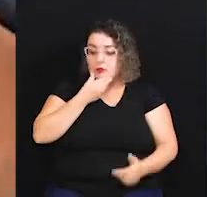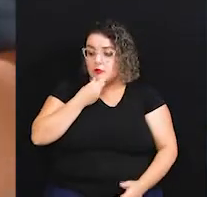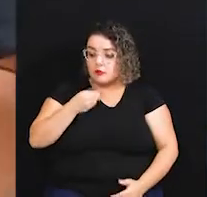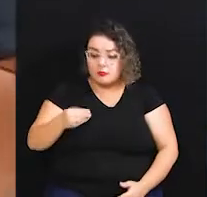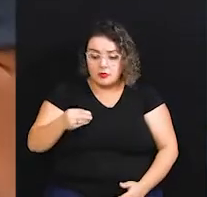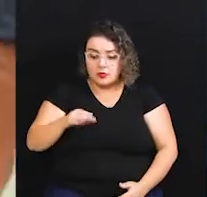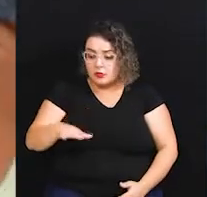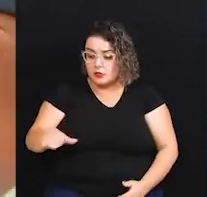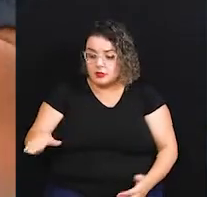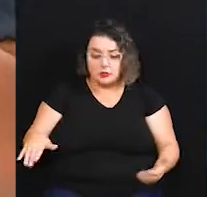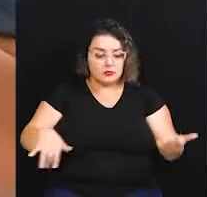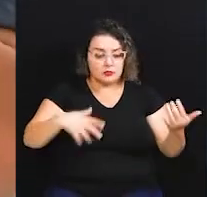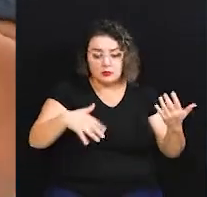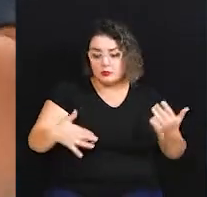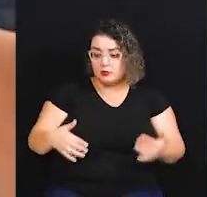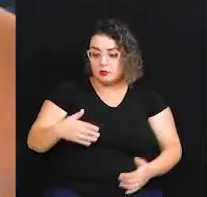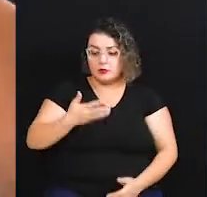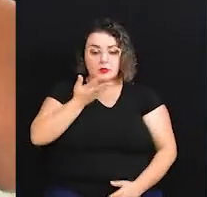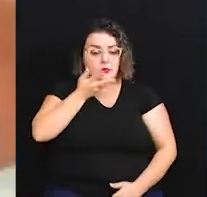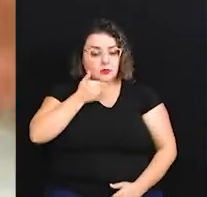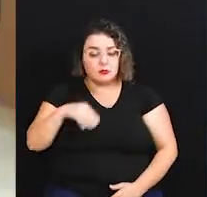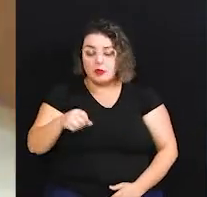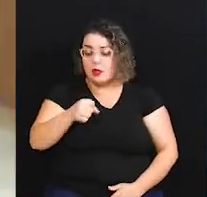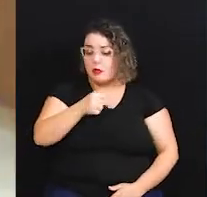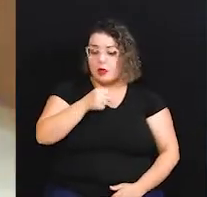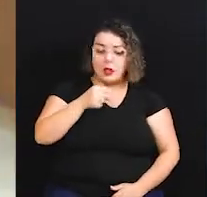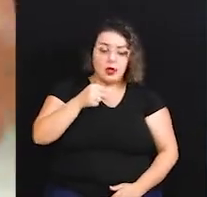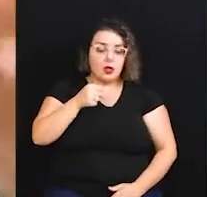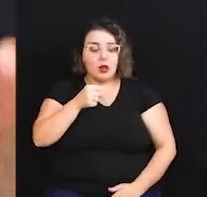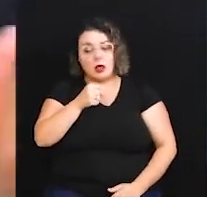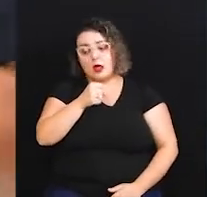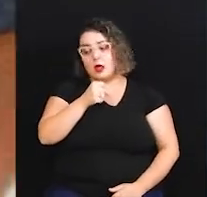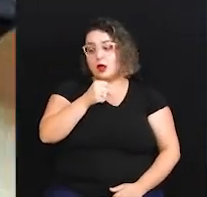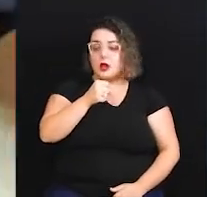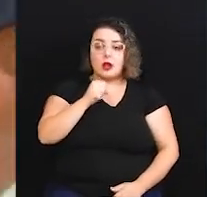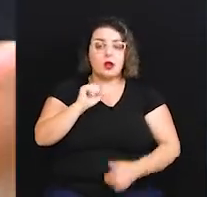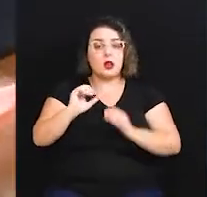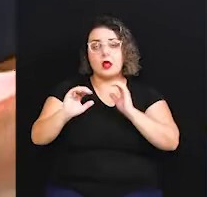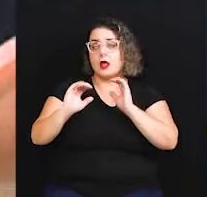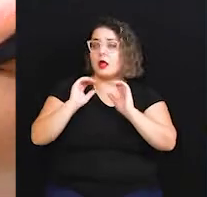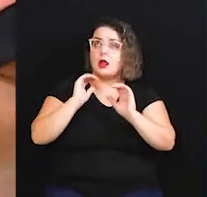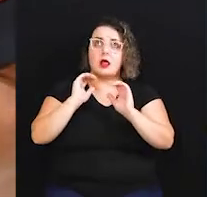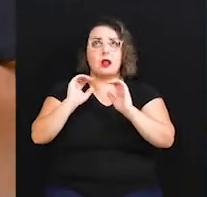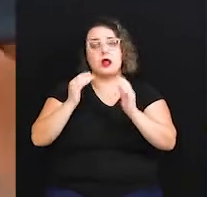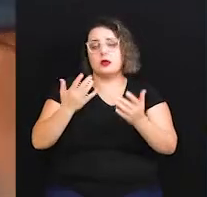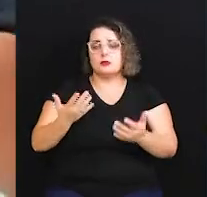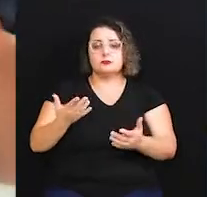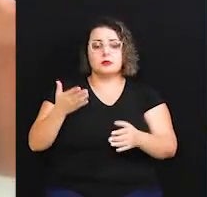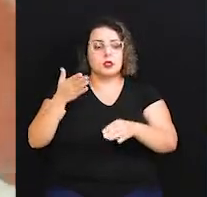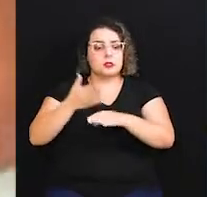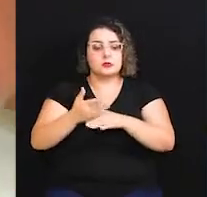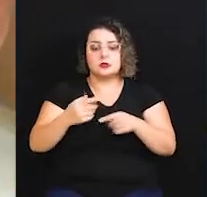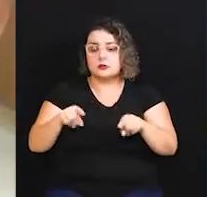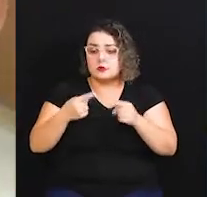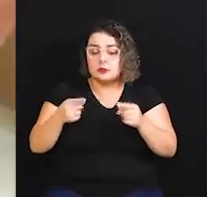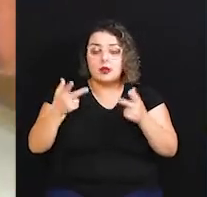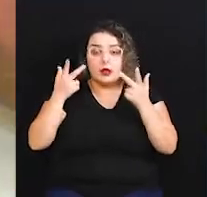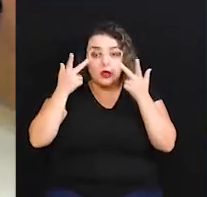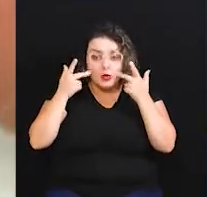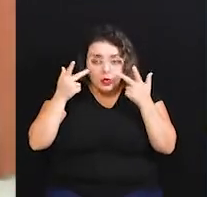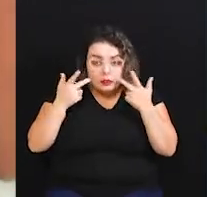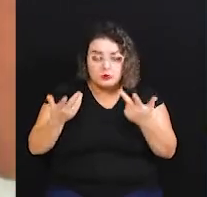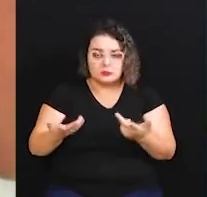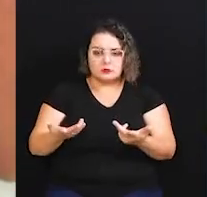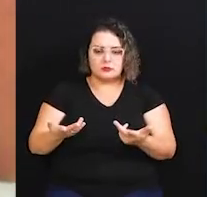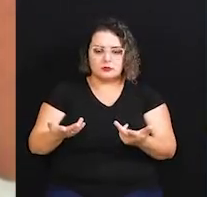menino tocando, uma criança cantando, enfim, tendo acesso à música como super natural.